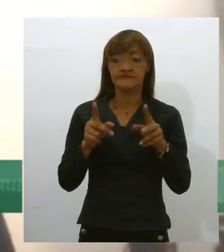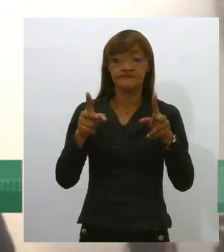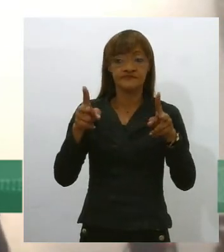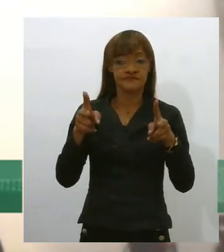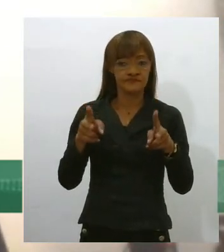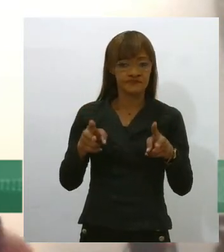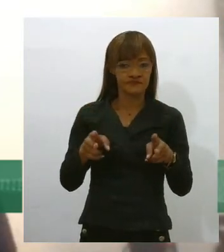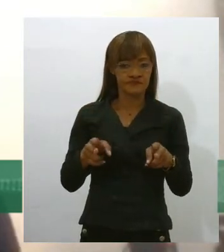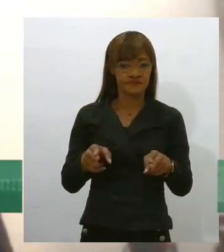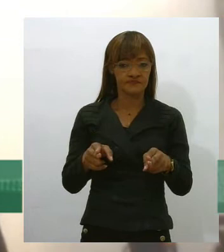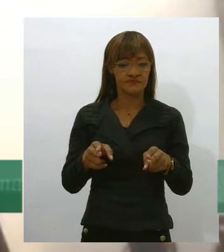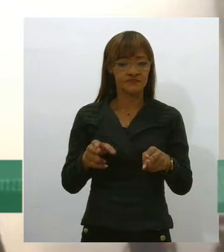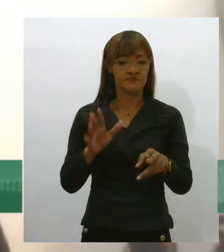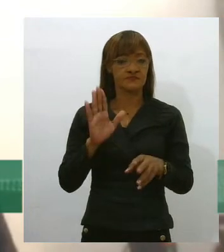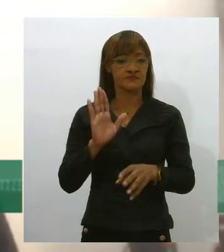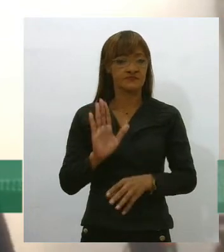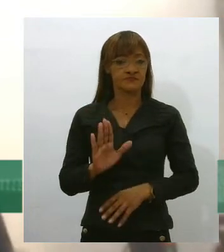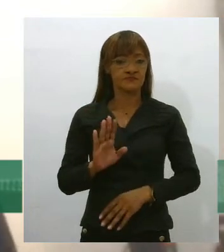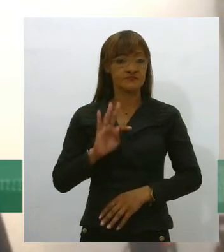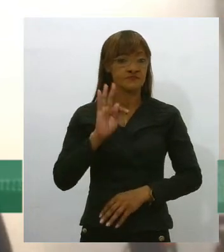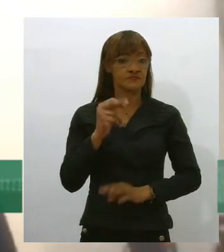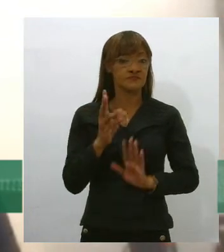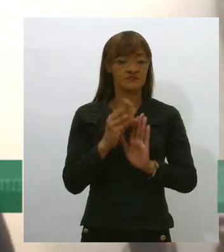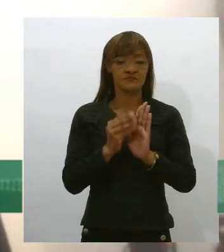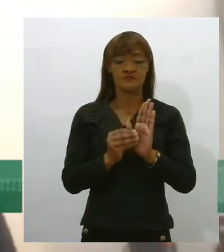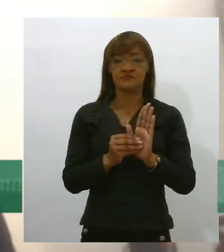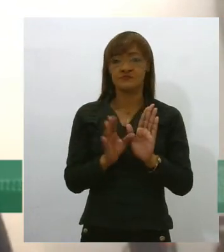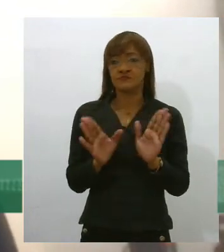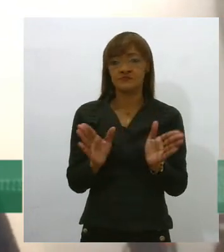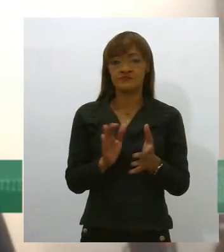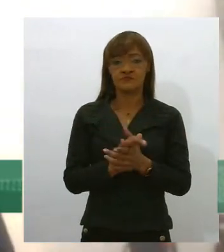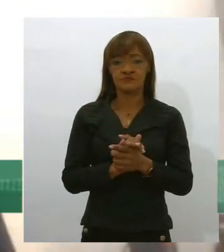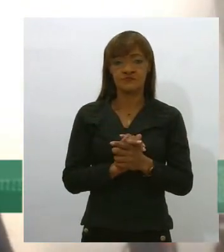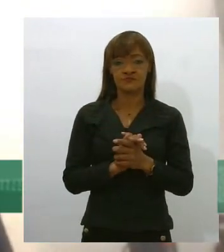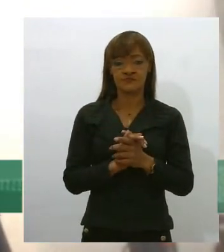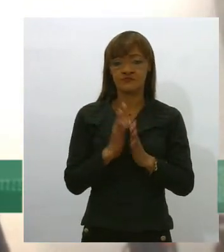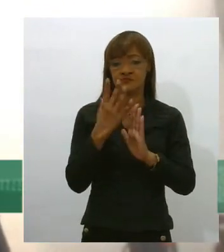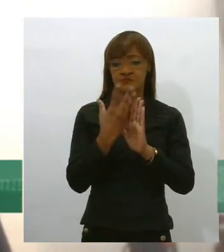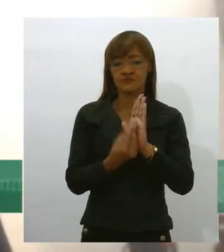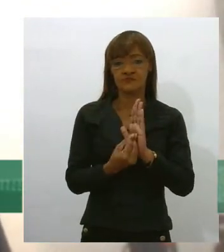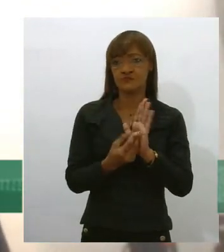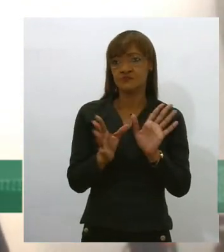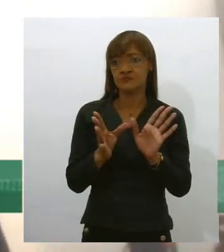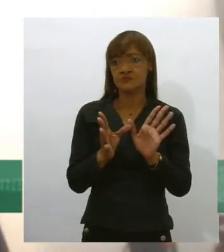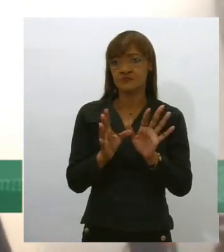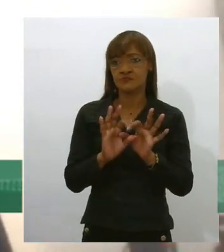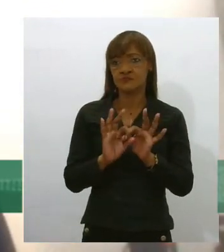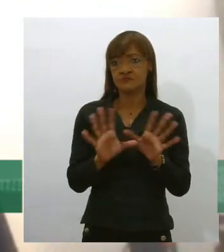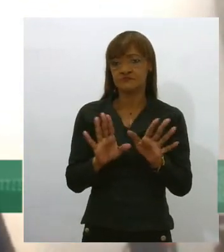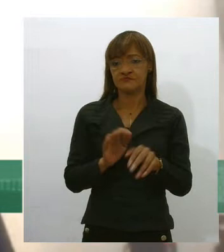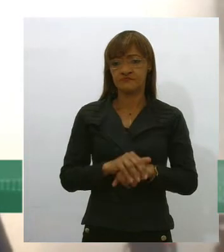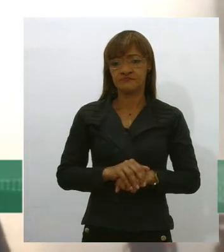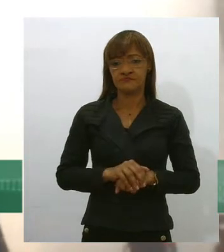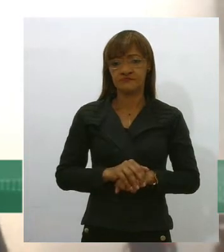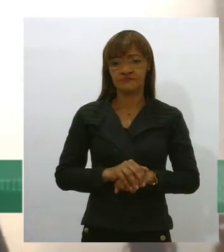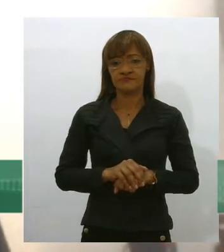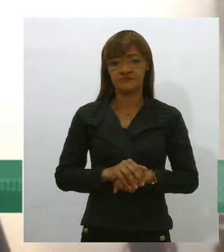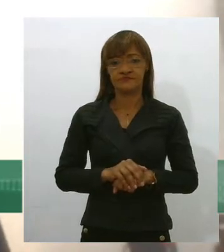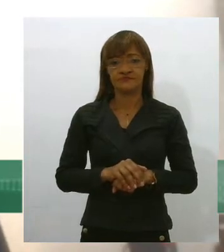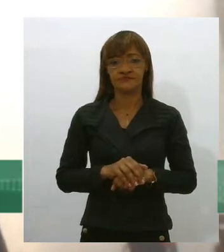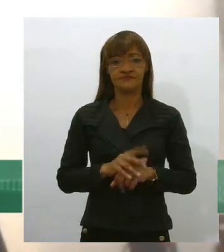mesma cesta conteúdo produzido por uma igreja seja ela falou então isso é muito